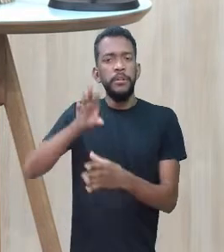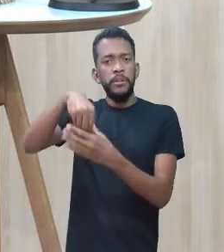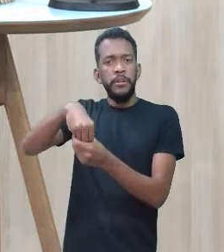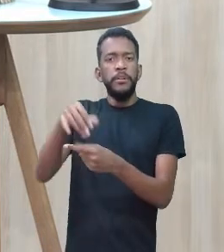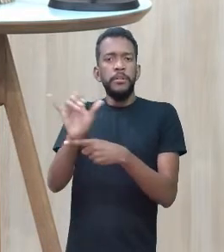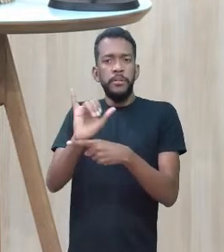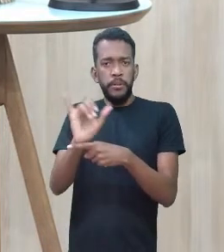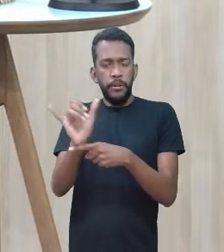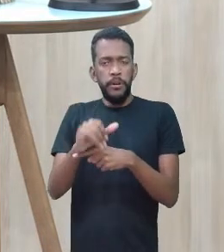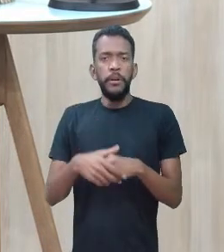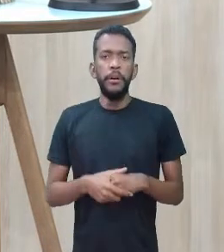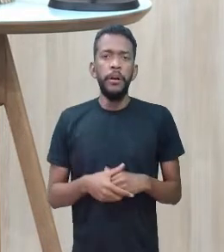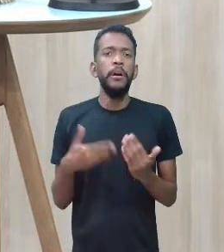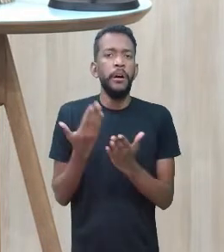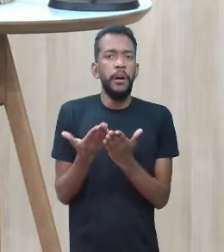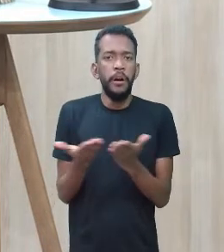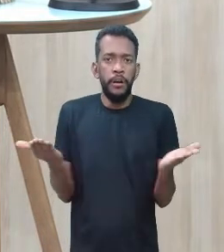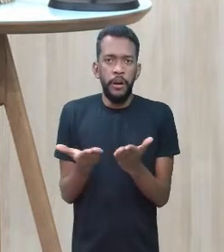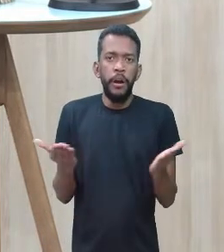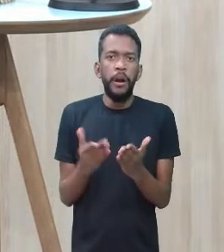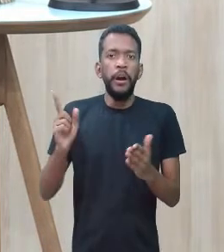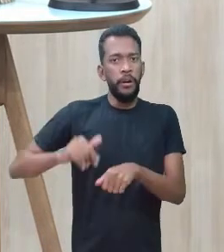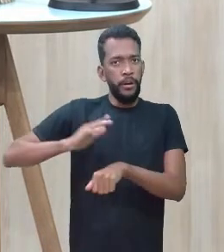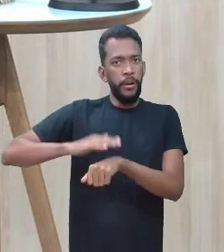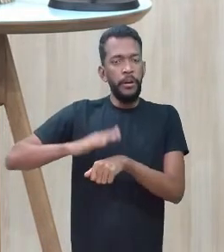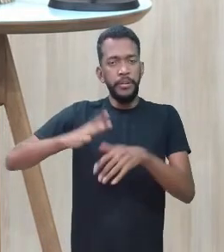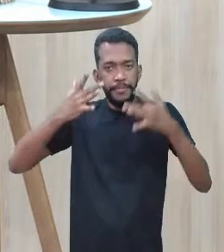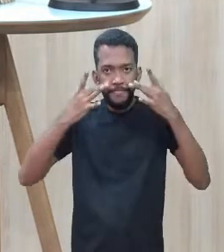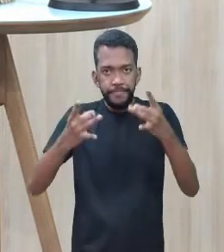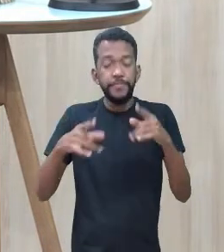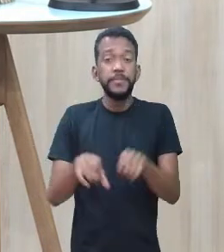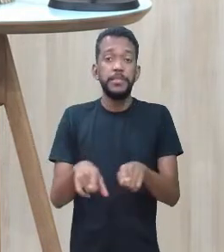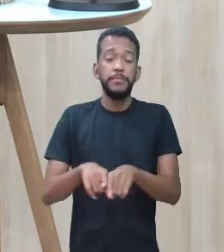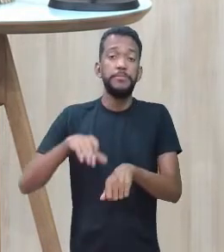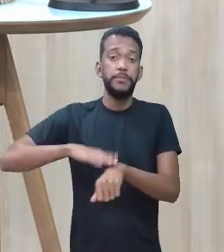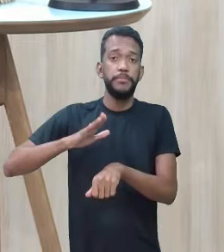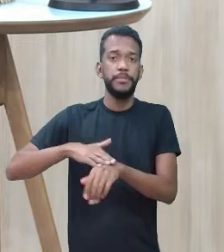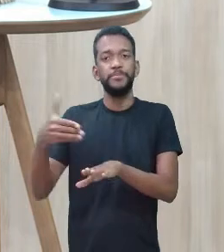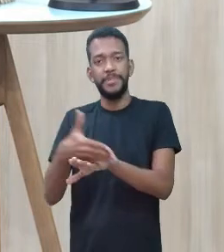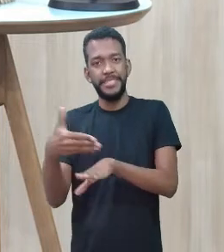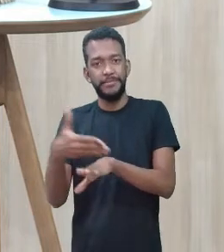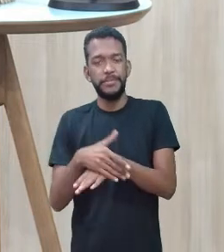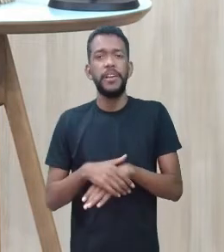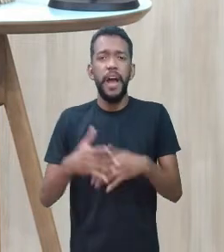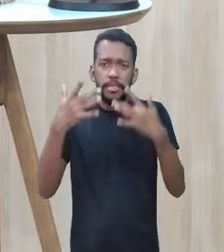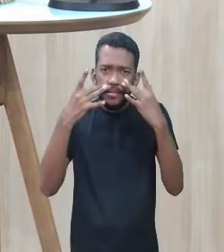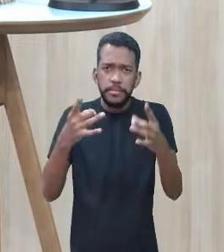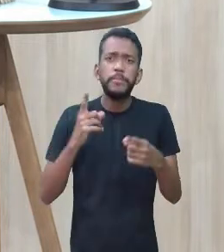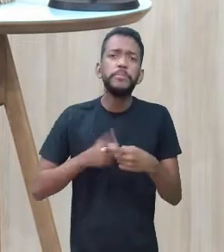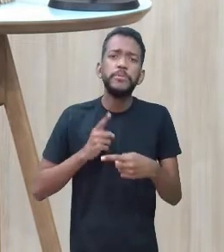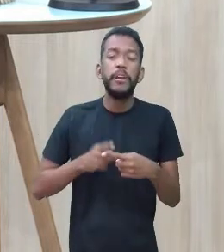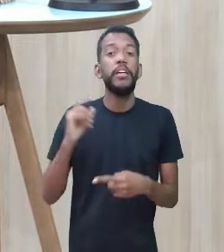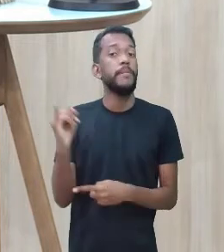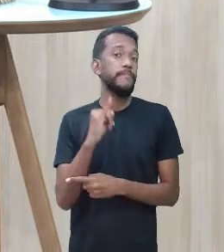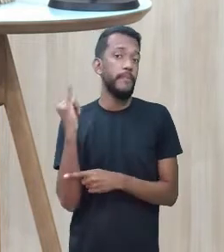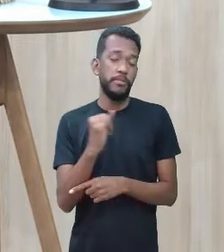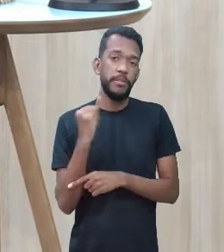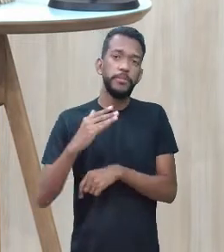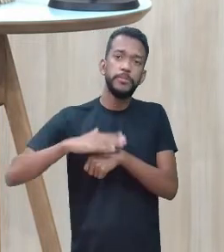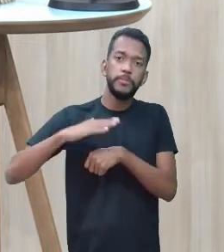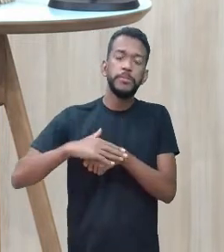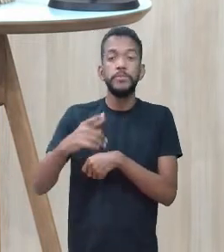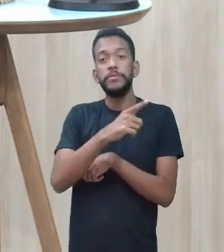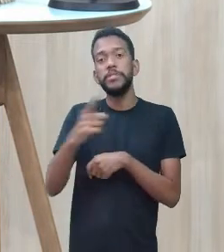aula, agora é um momento de atenção, é um momento também de participação. Atenção porque é importante que neste momento